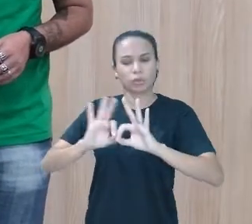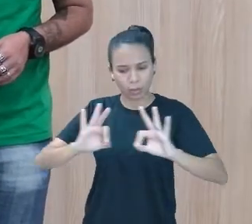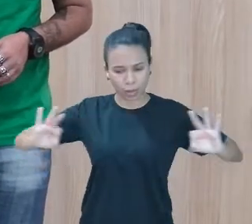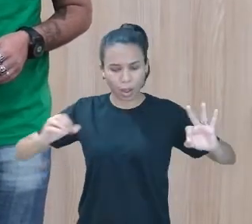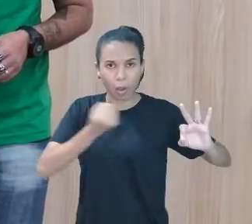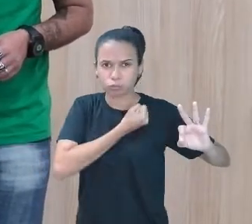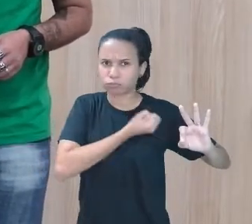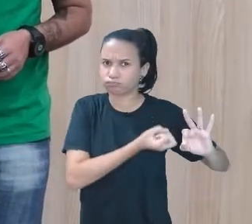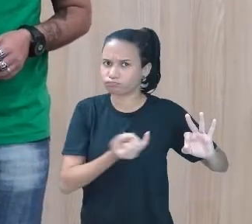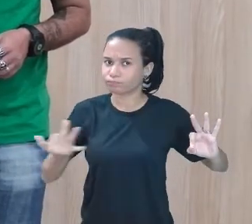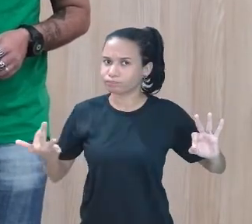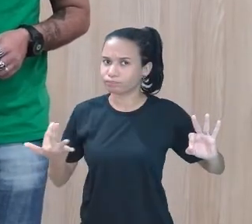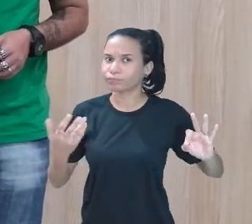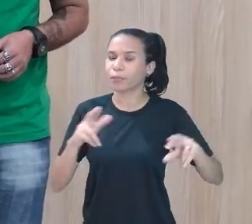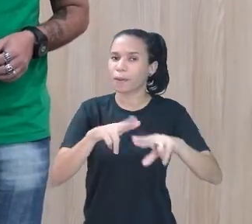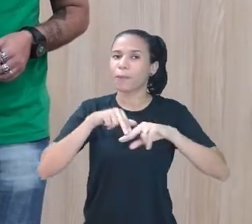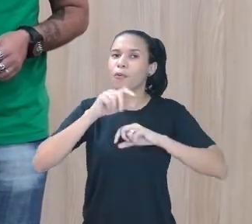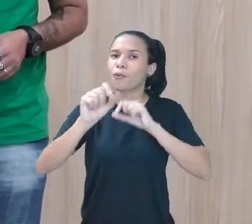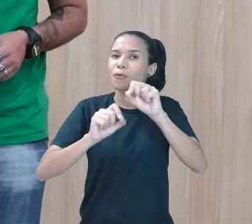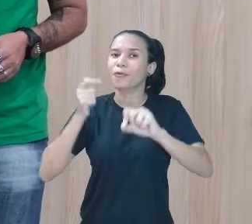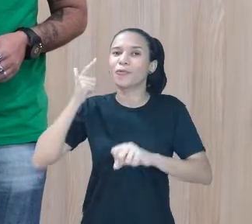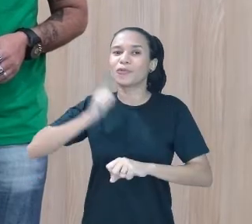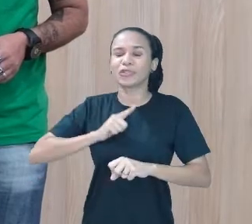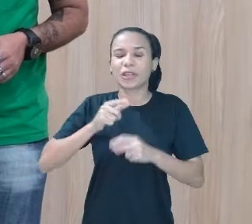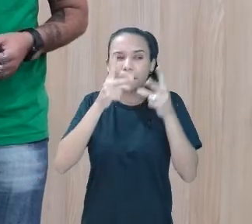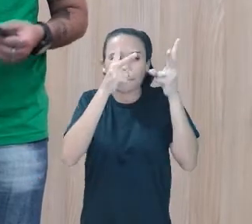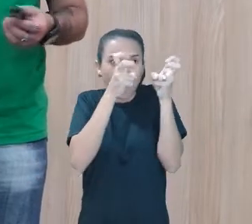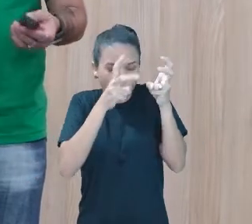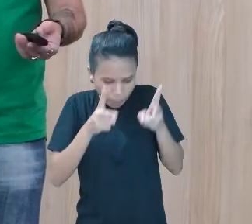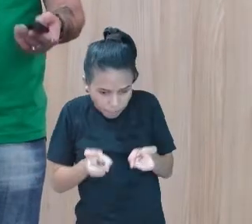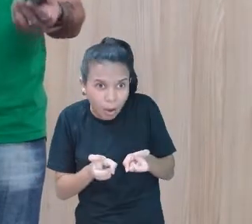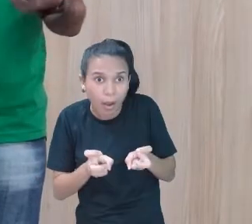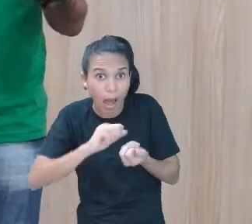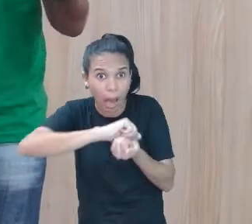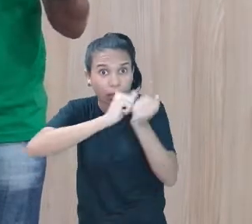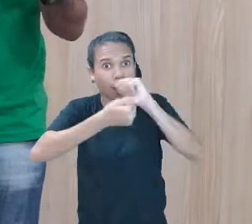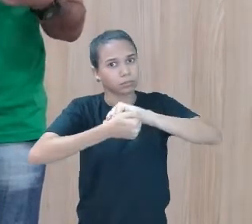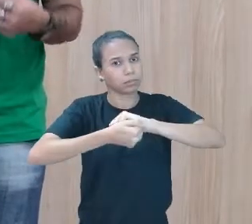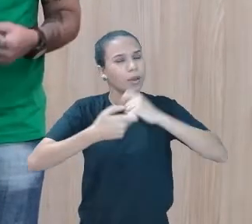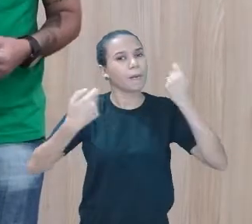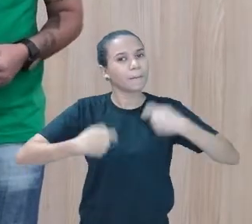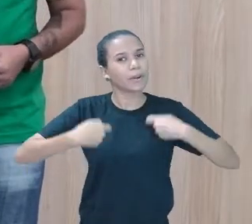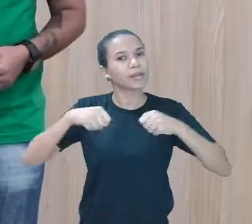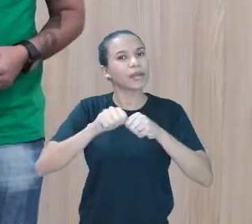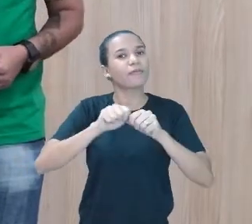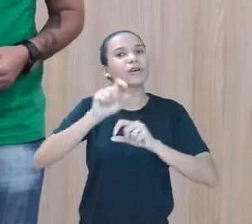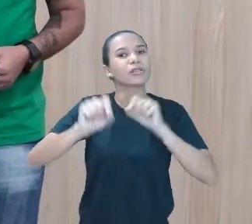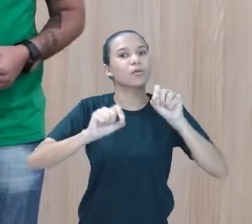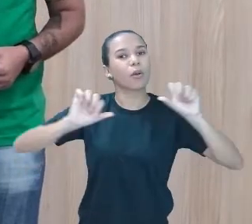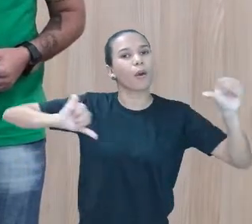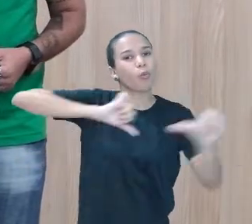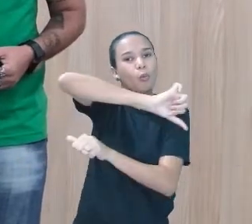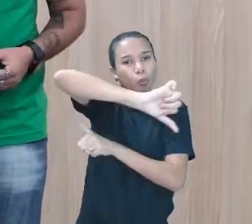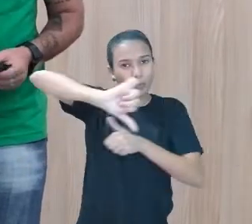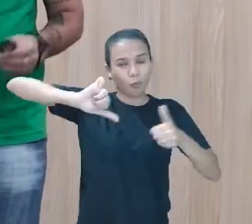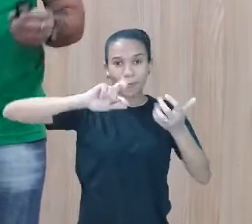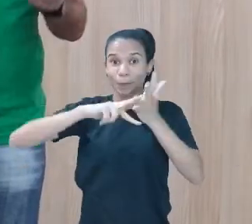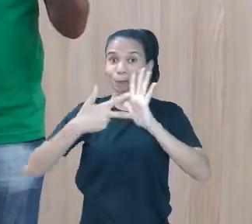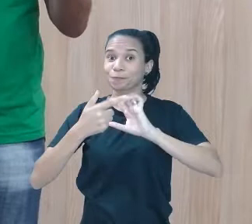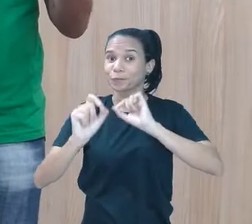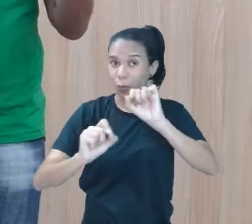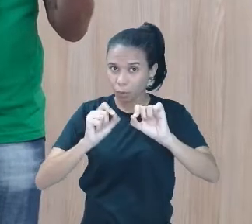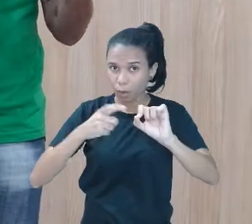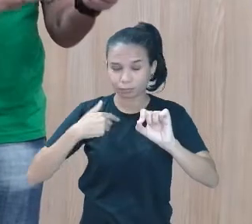reta numérica? A gente vai ver que para fazer essa identificação, a gente vai precisar fazer uma transformação, ou